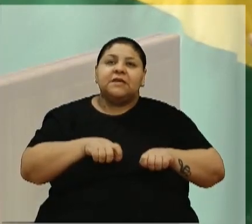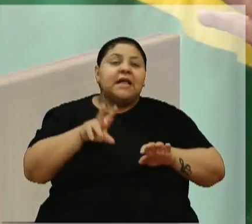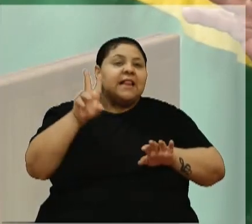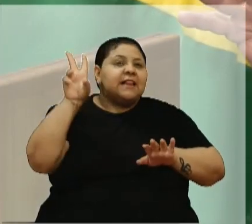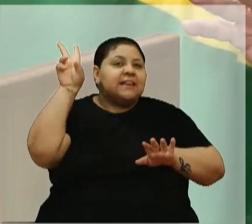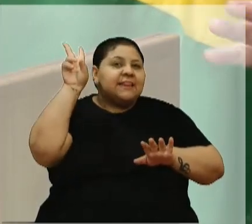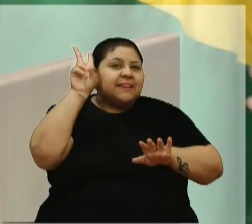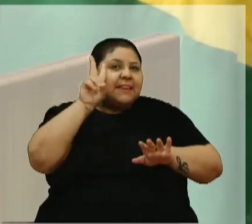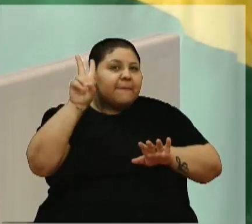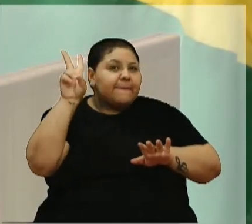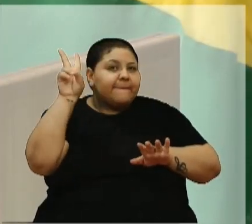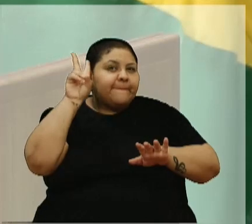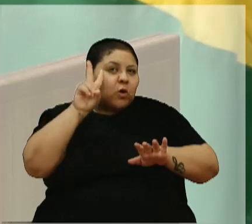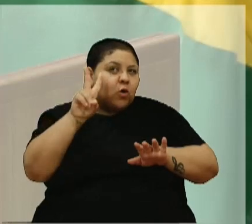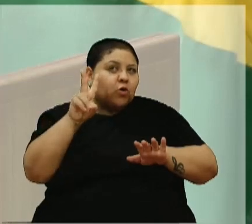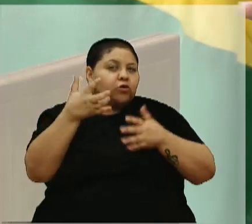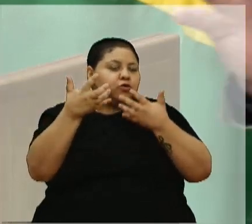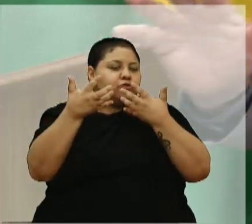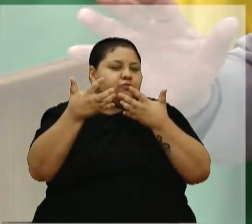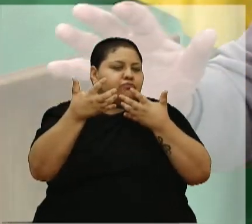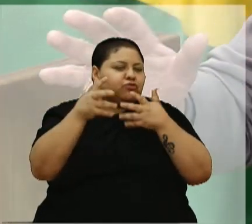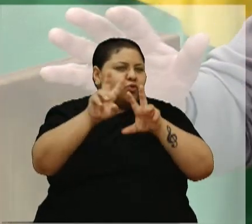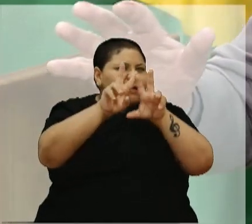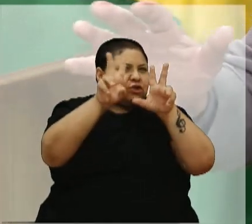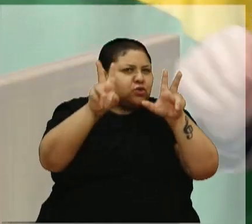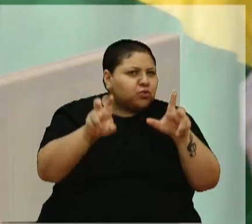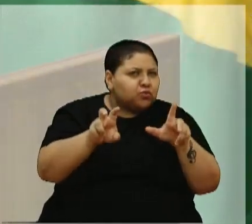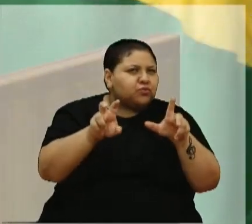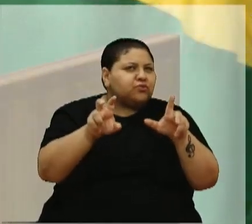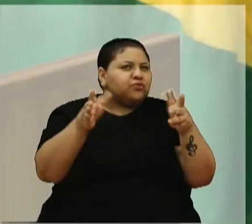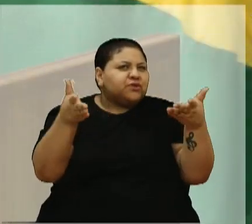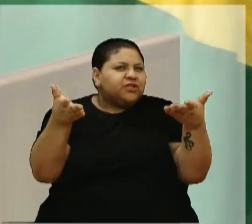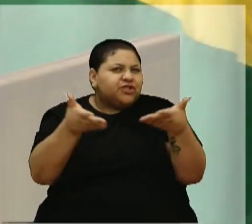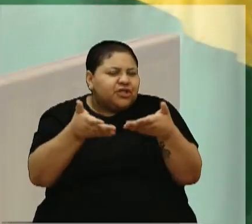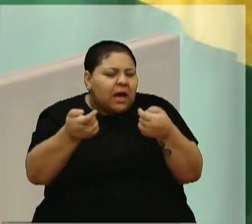em acordo aí com, não, tem que pagar tanto, não, a proposta é tanto.